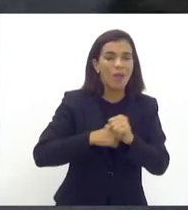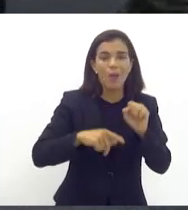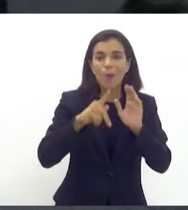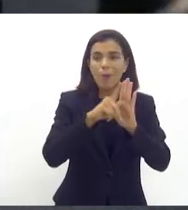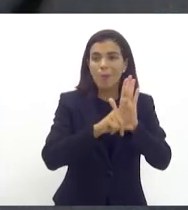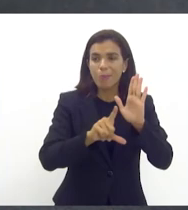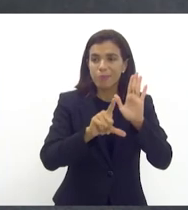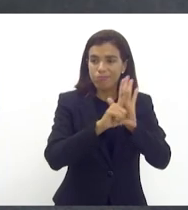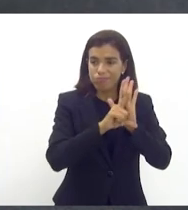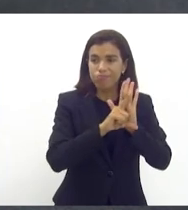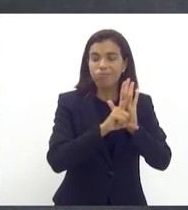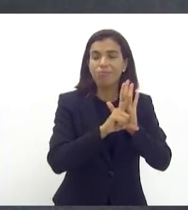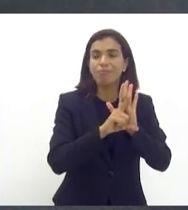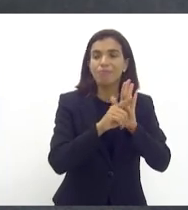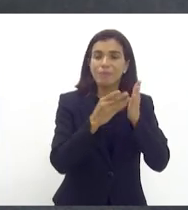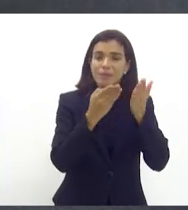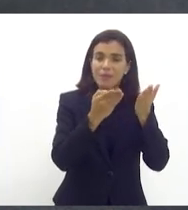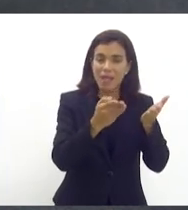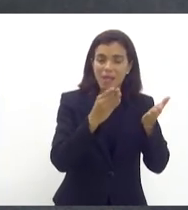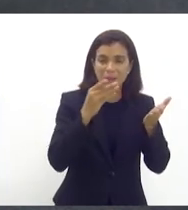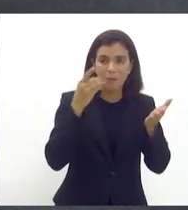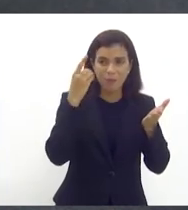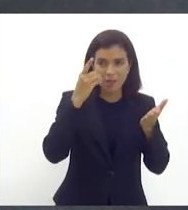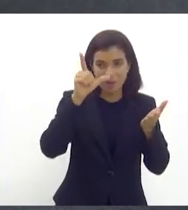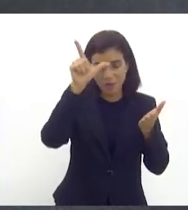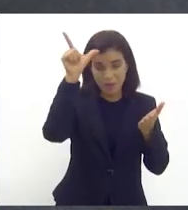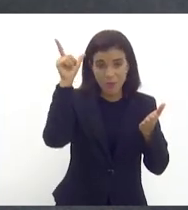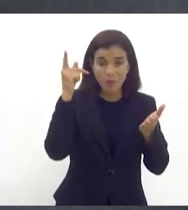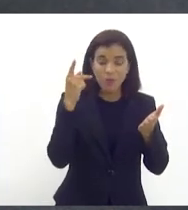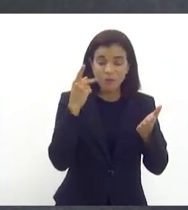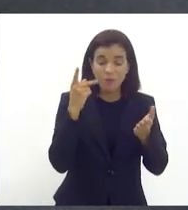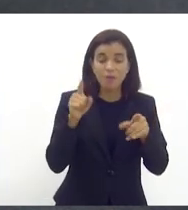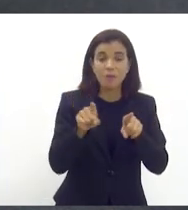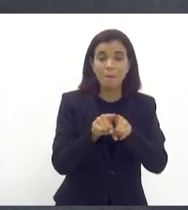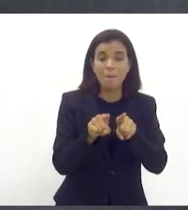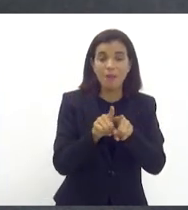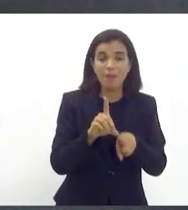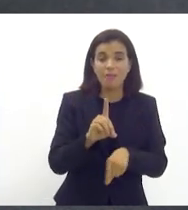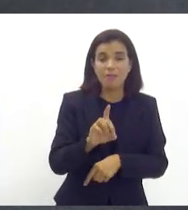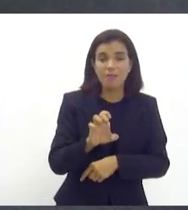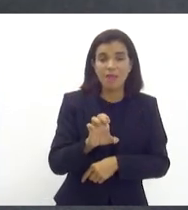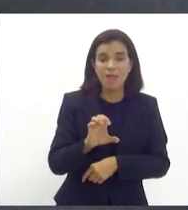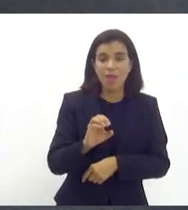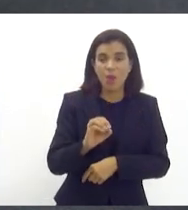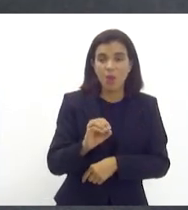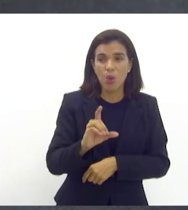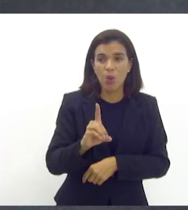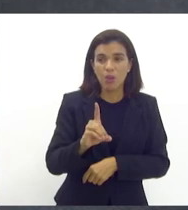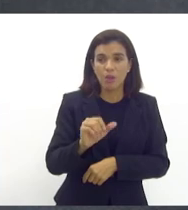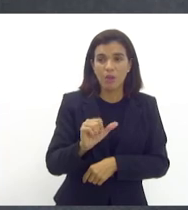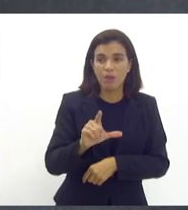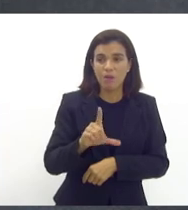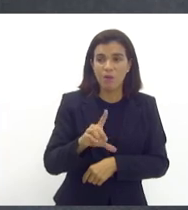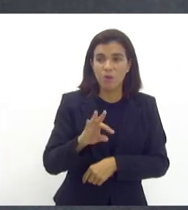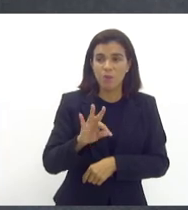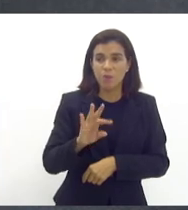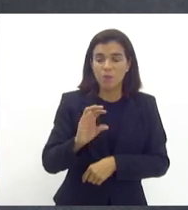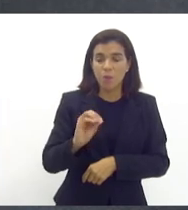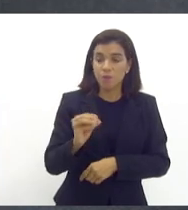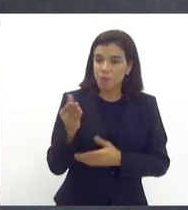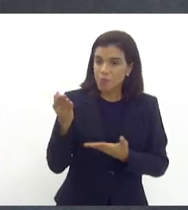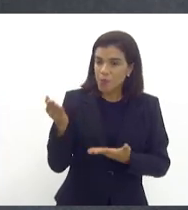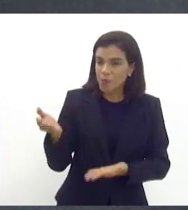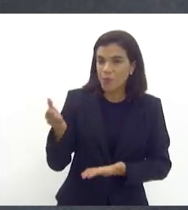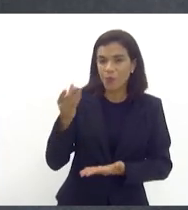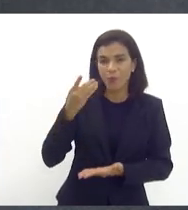projeto, né, que tem como o senhor e o doutor Deodalto como autores aqui, dizer que o senhor, mais